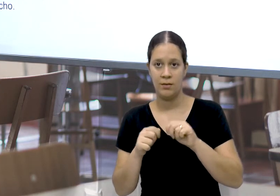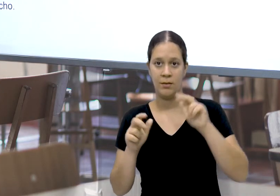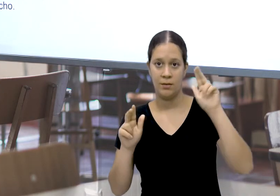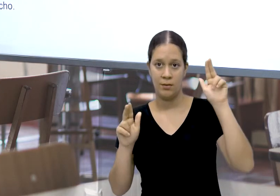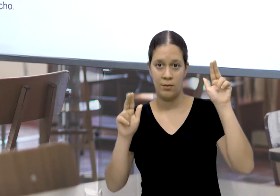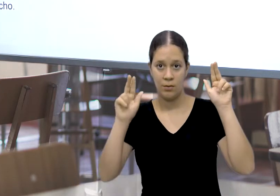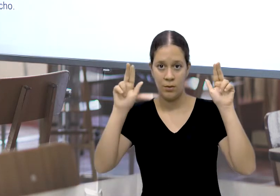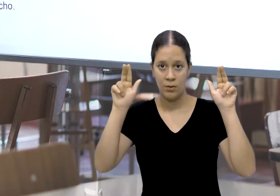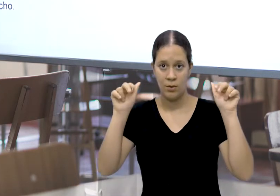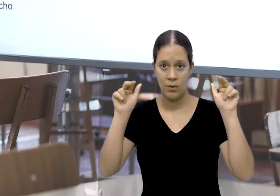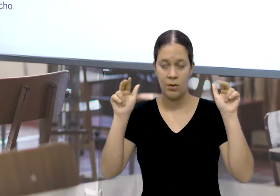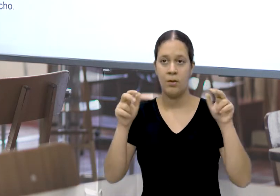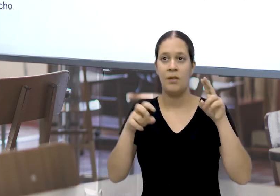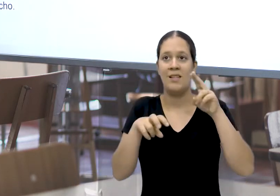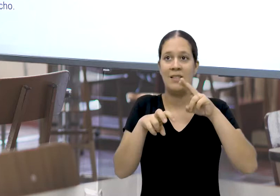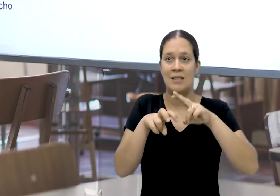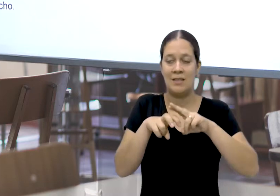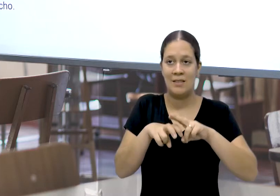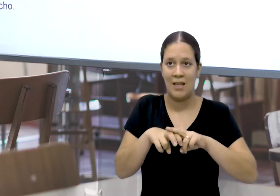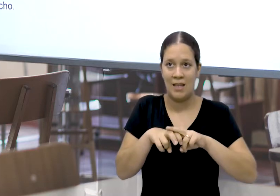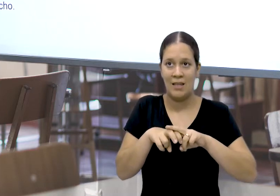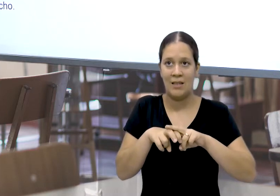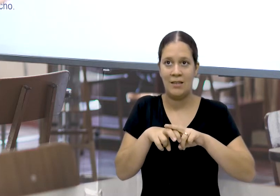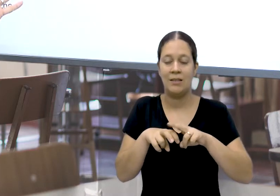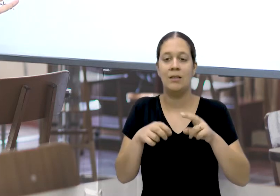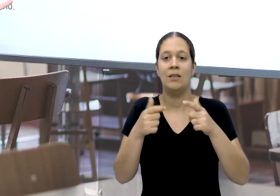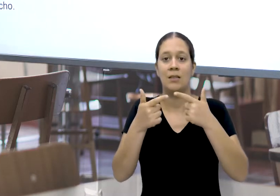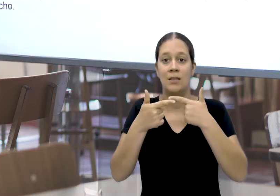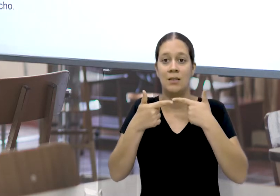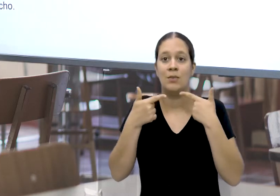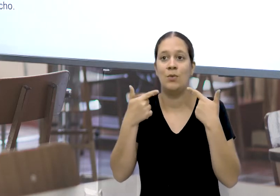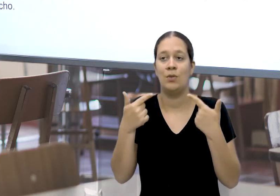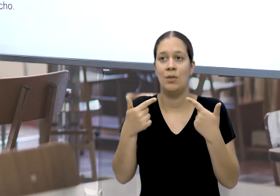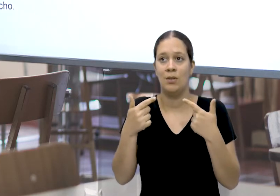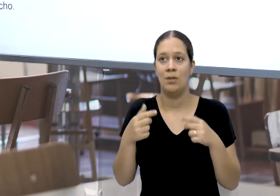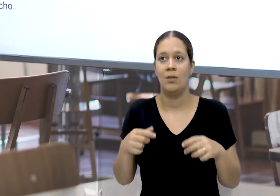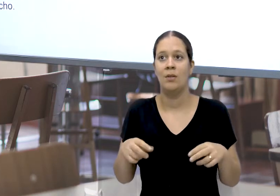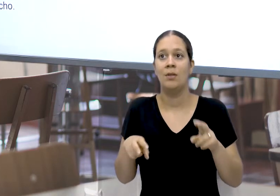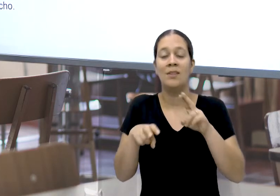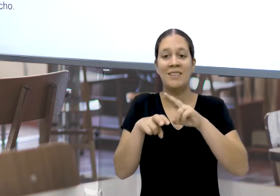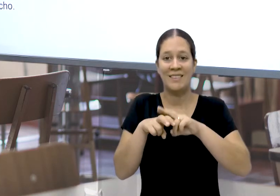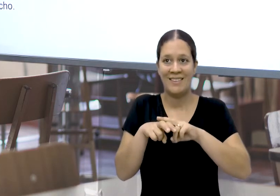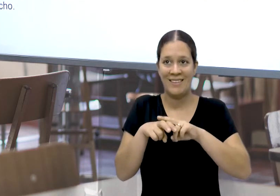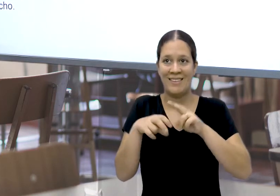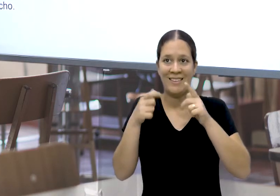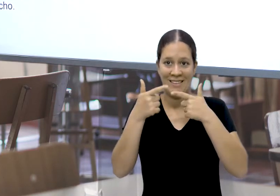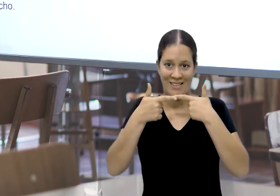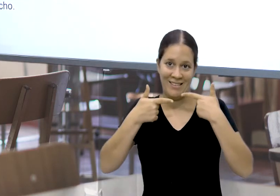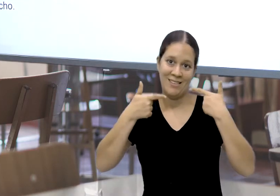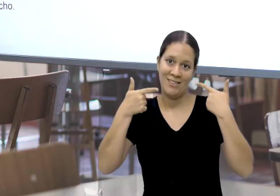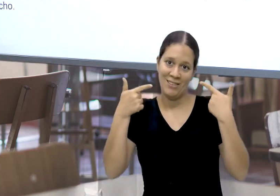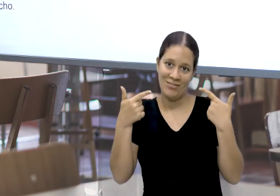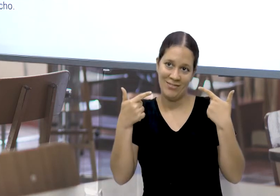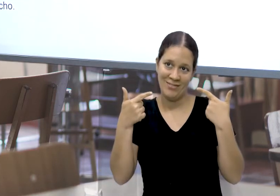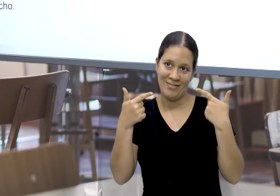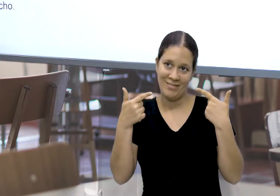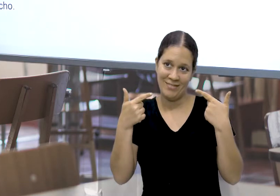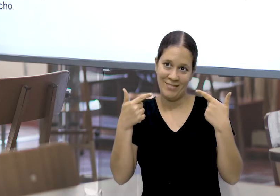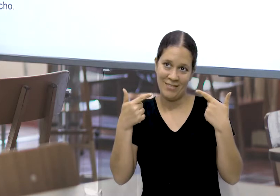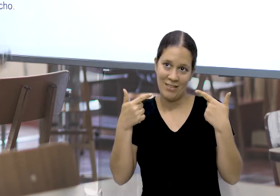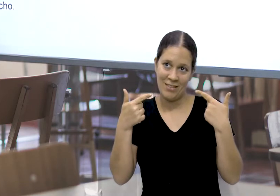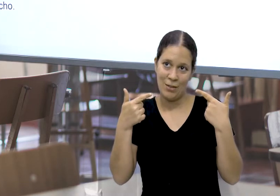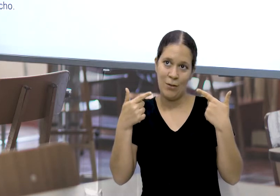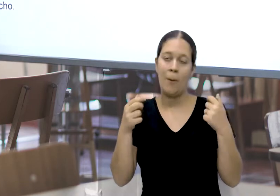entre parênteses, senta no banco e sorri, bom dia. Então, senta no banco, bom dia. Vamos ver isso aqui,